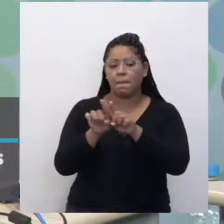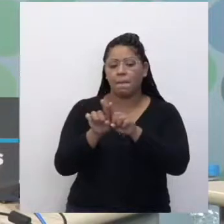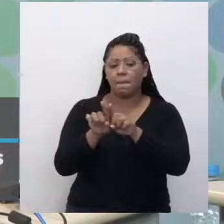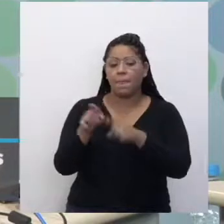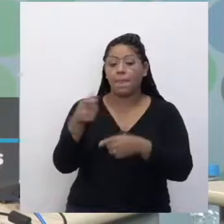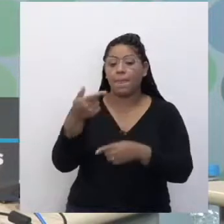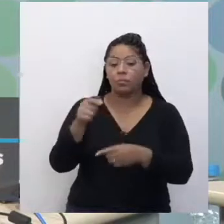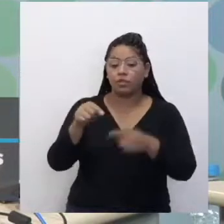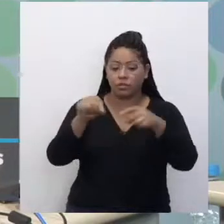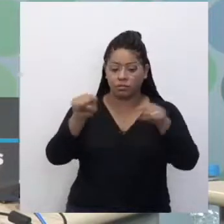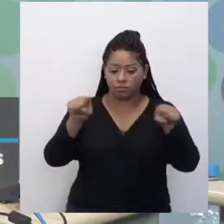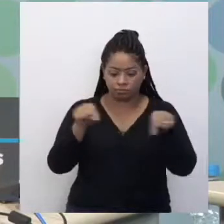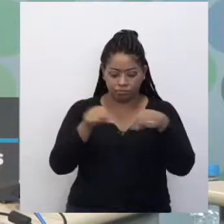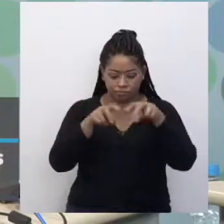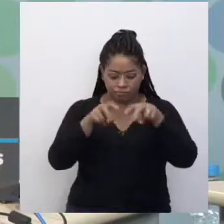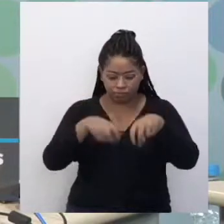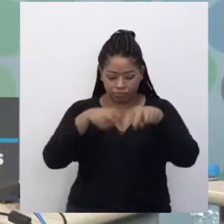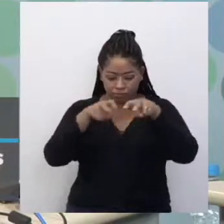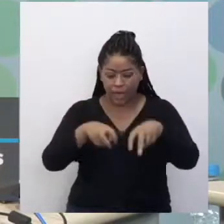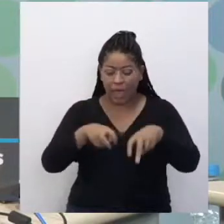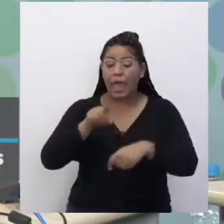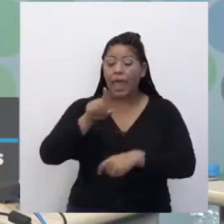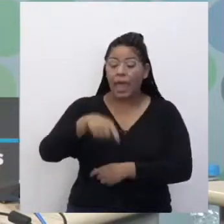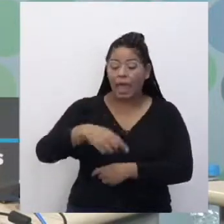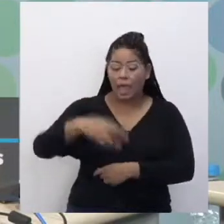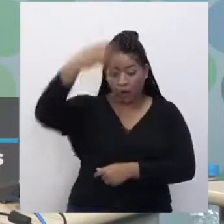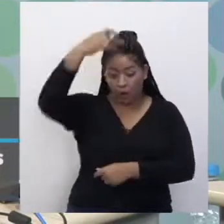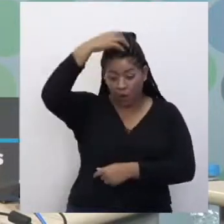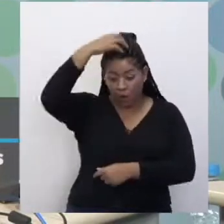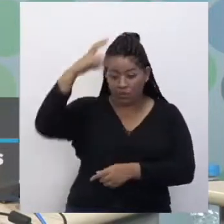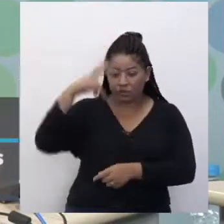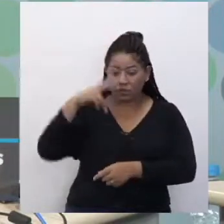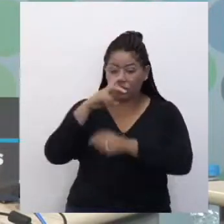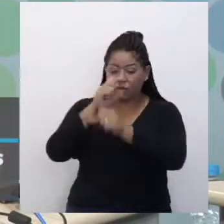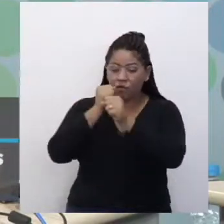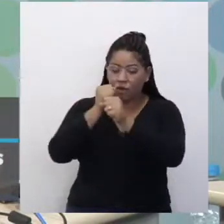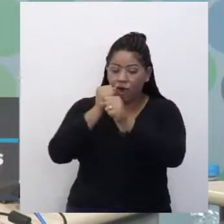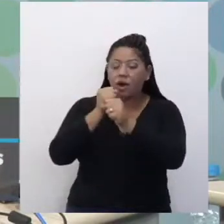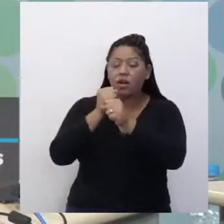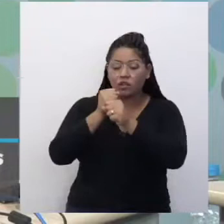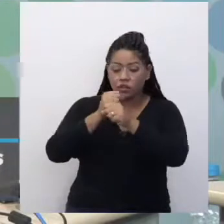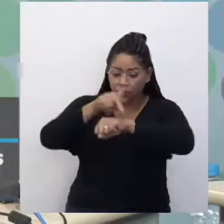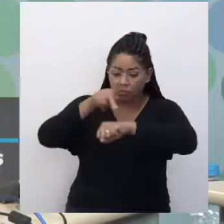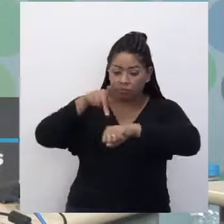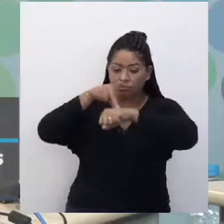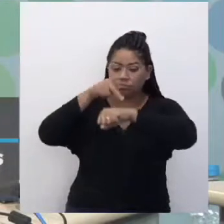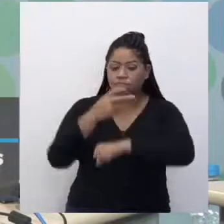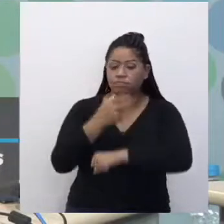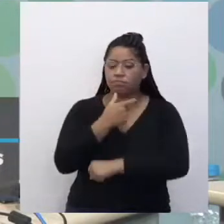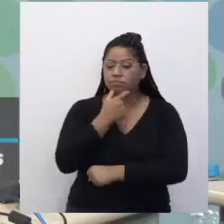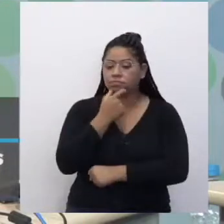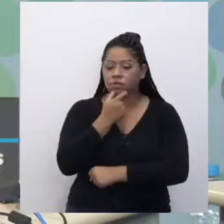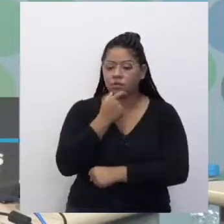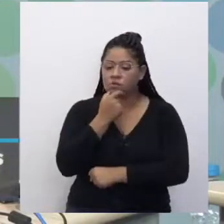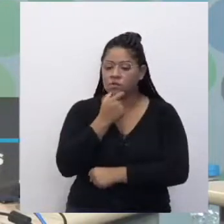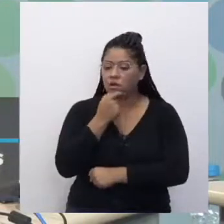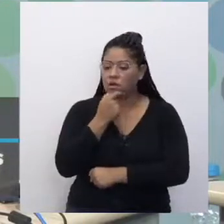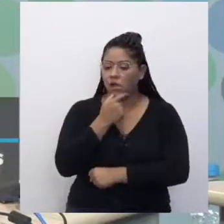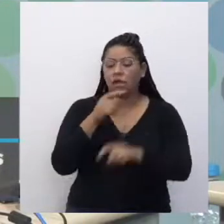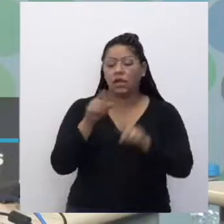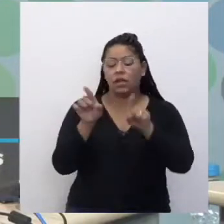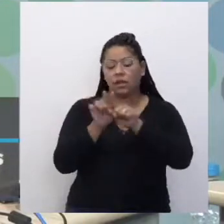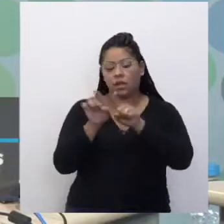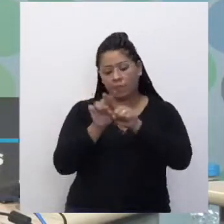reis muito fortes, né? Que aumentaram os domínios da Inglaterra, e o João envolvia-se em